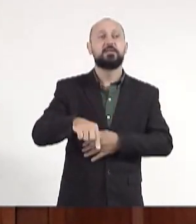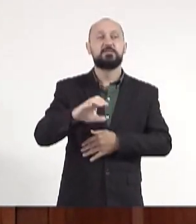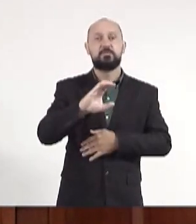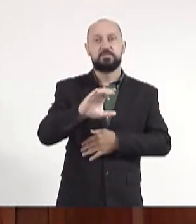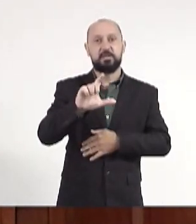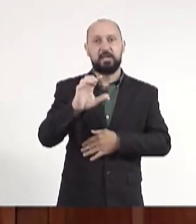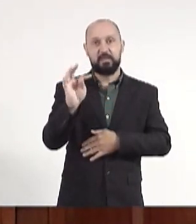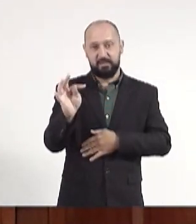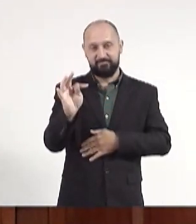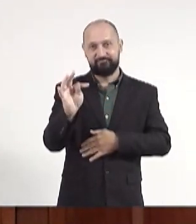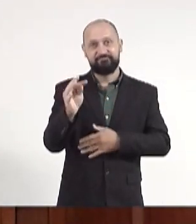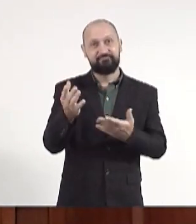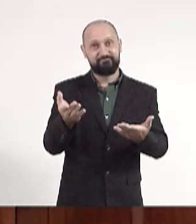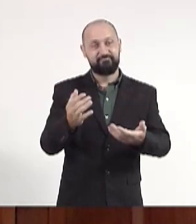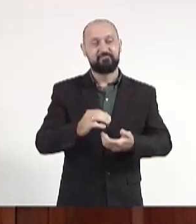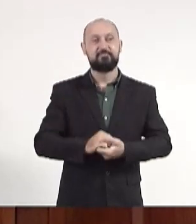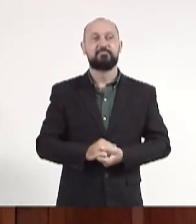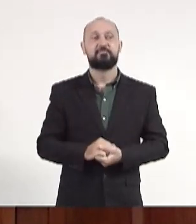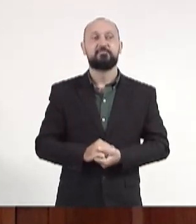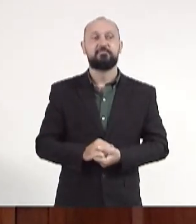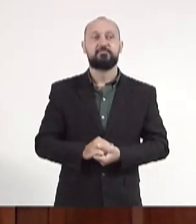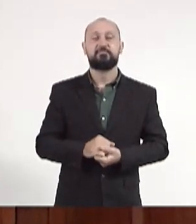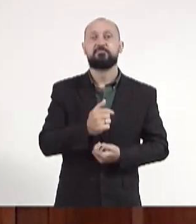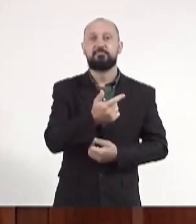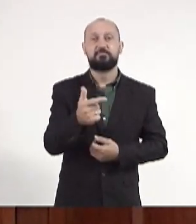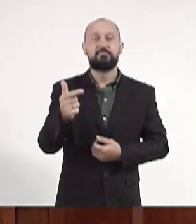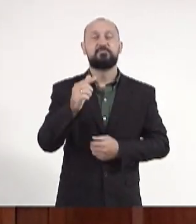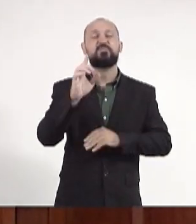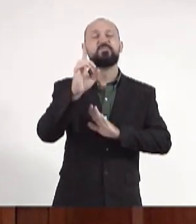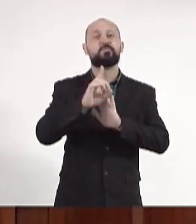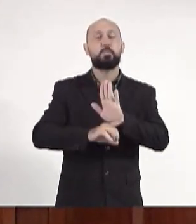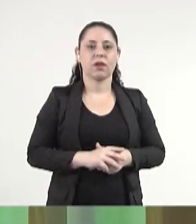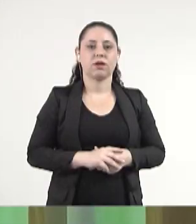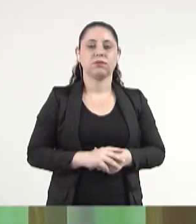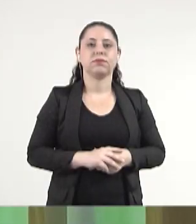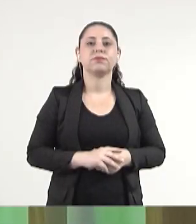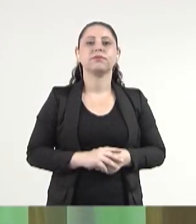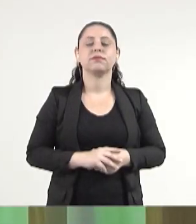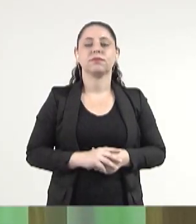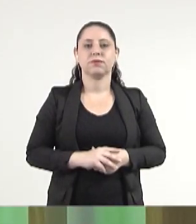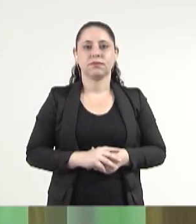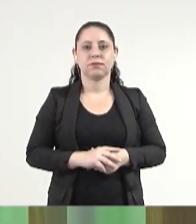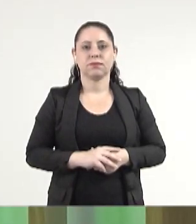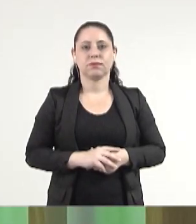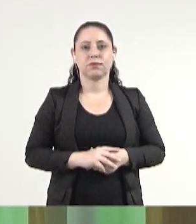são CLTistas, e não têm o direito a CACEMES.